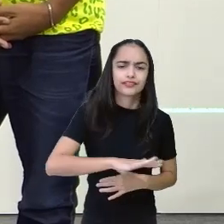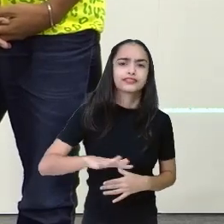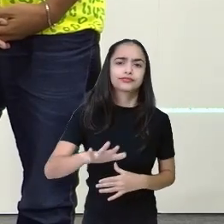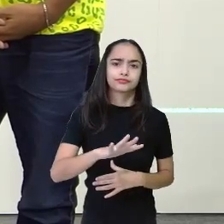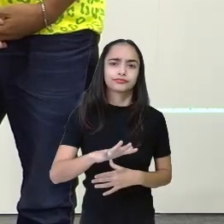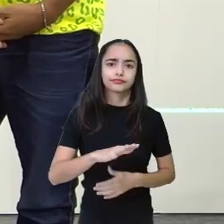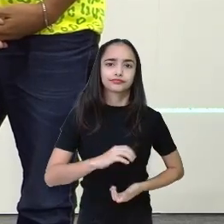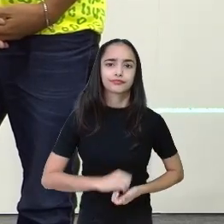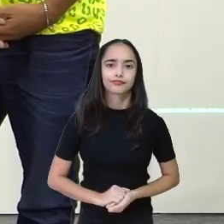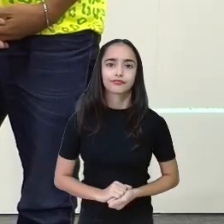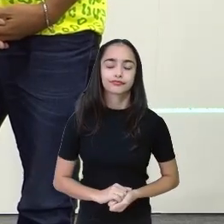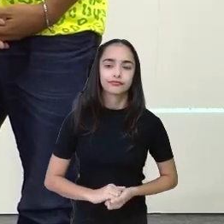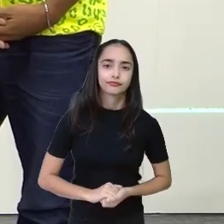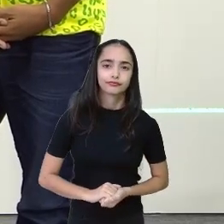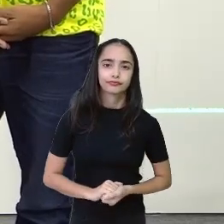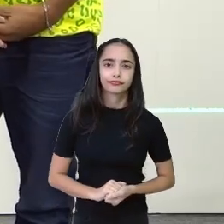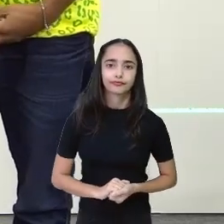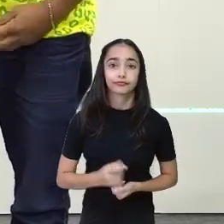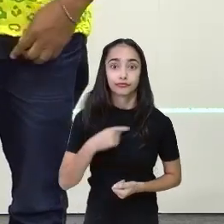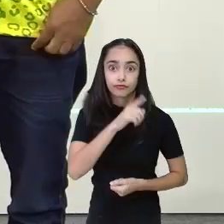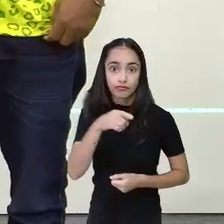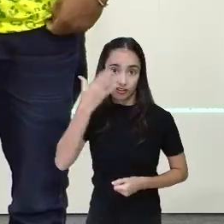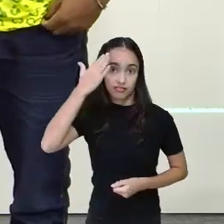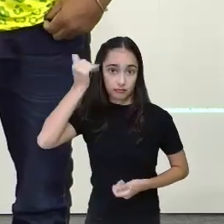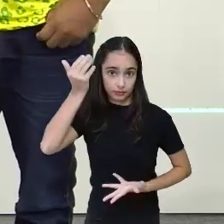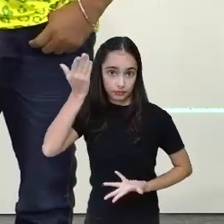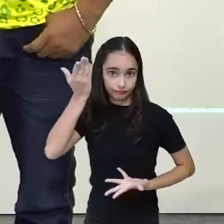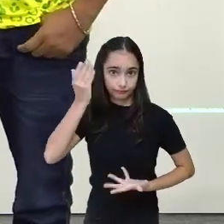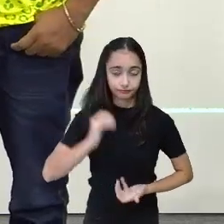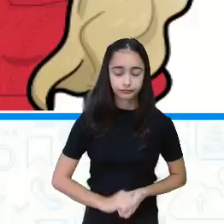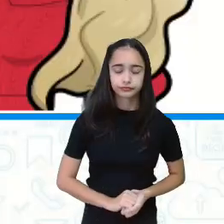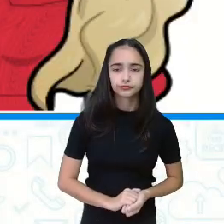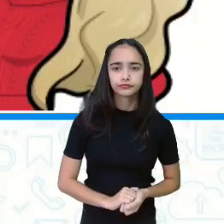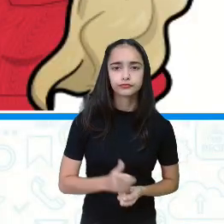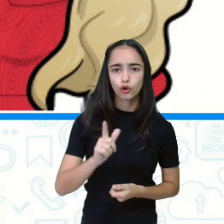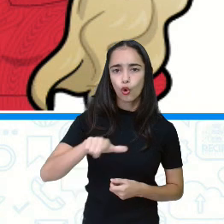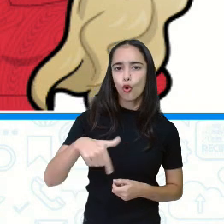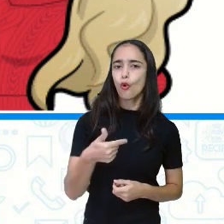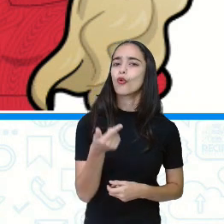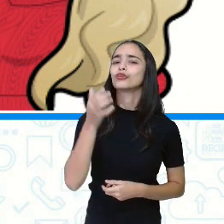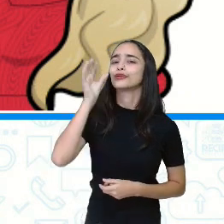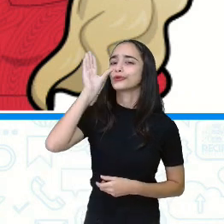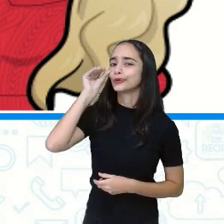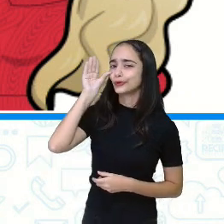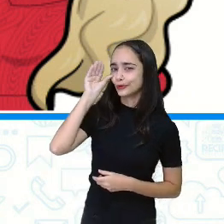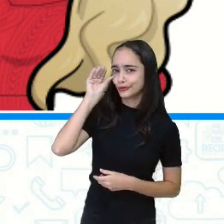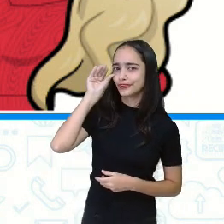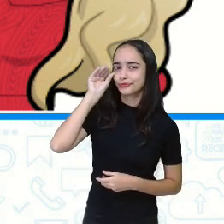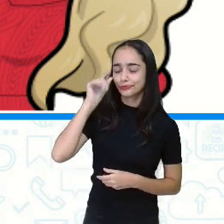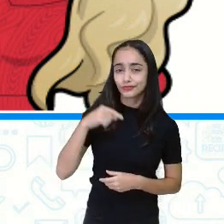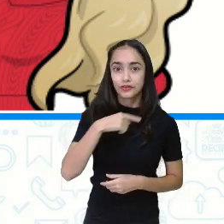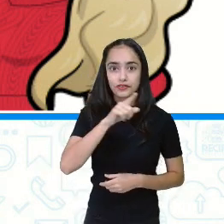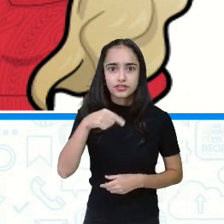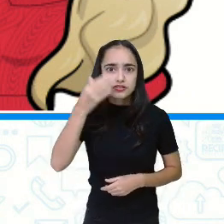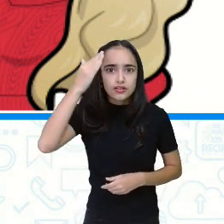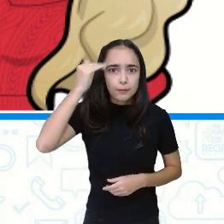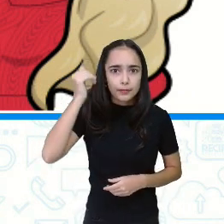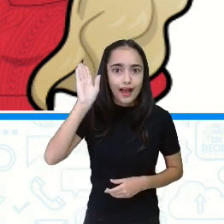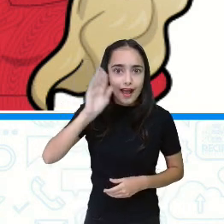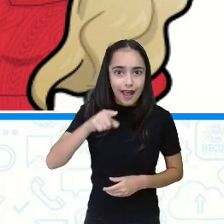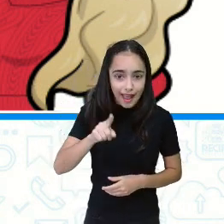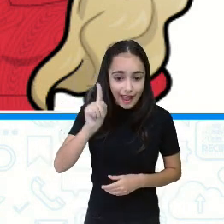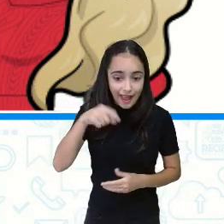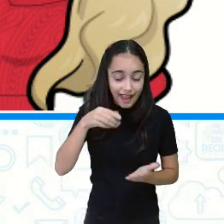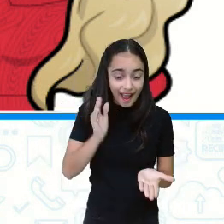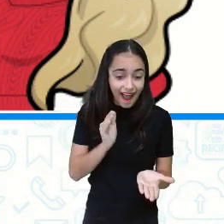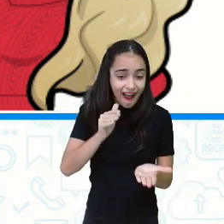Catar. Gente, olha só, vocês sabiam disso? Outra curiosidade. Você sabia que essa é a última Copa do